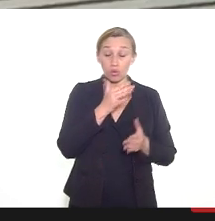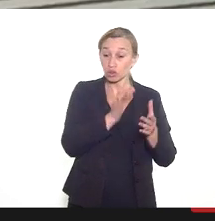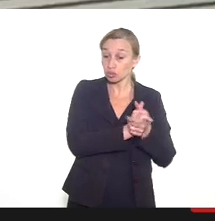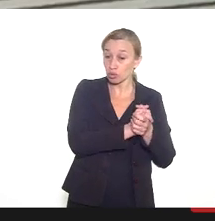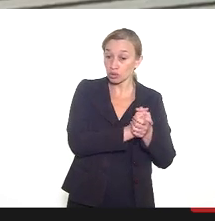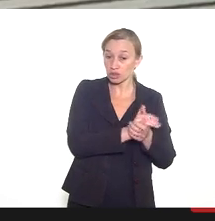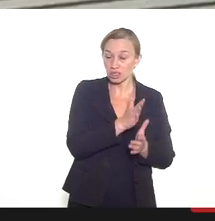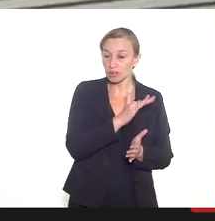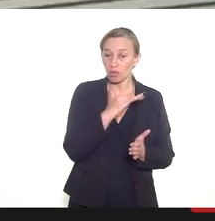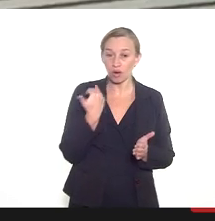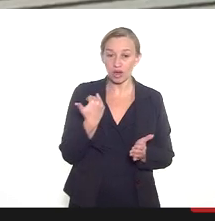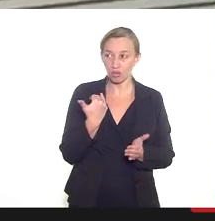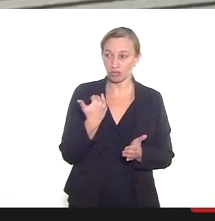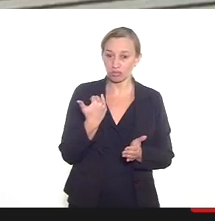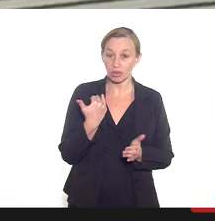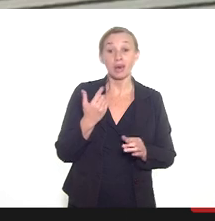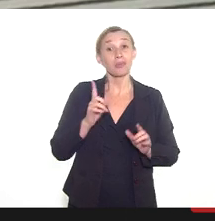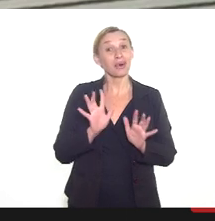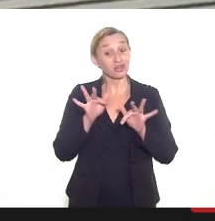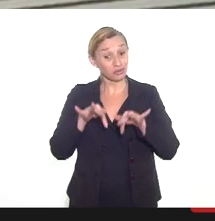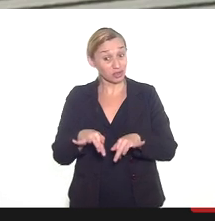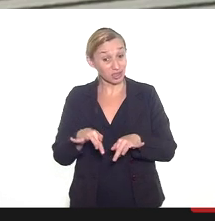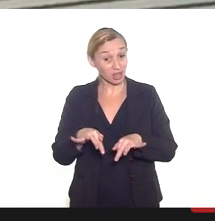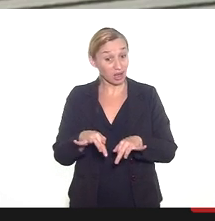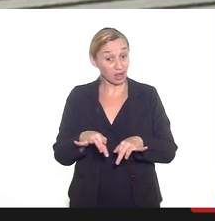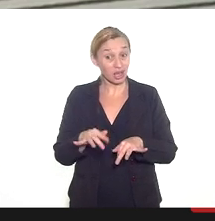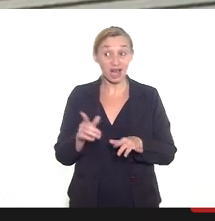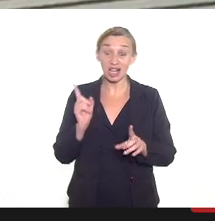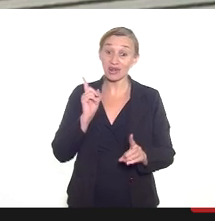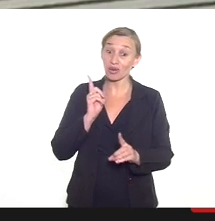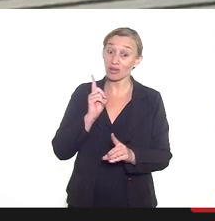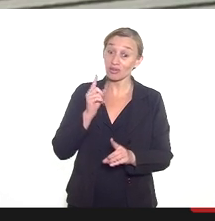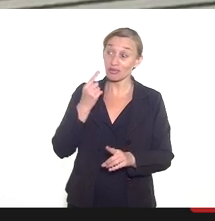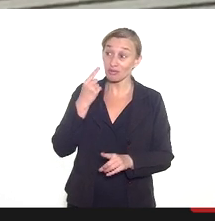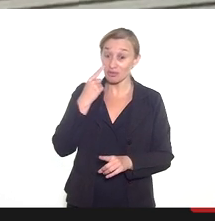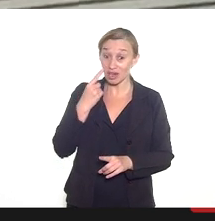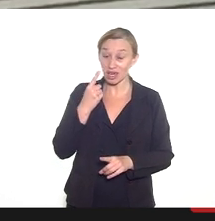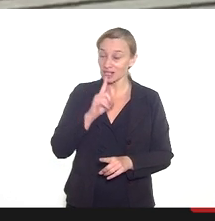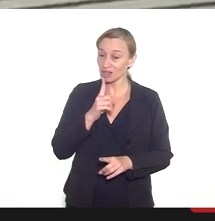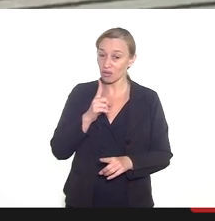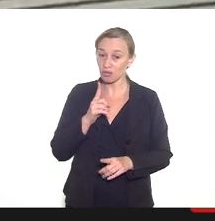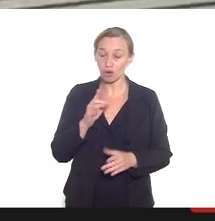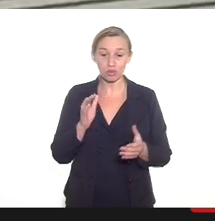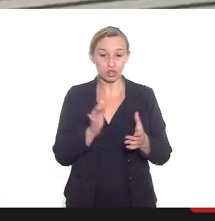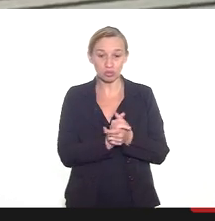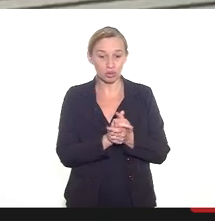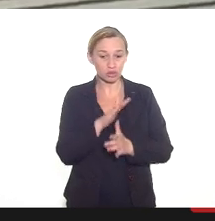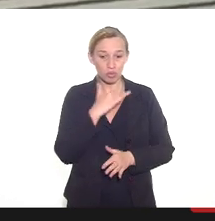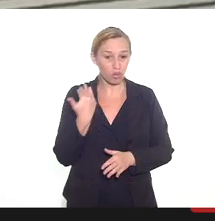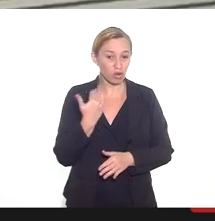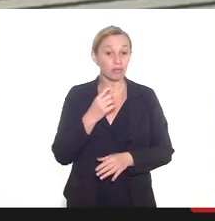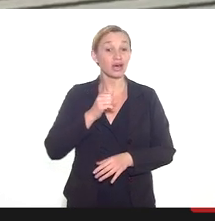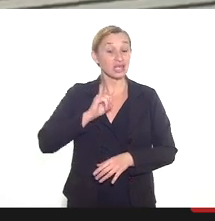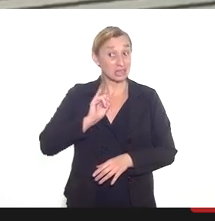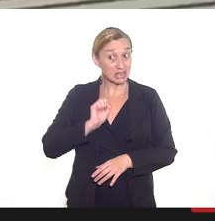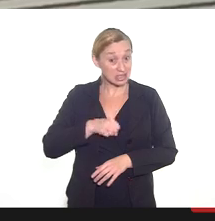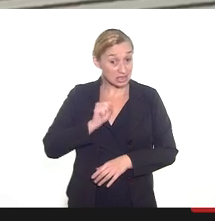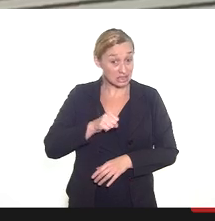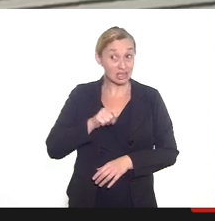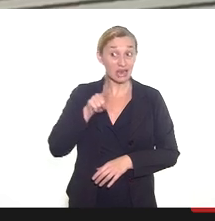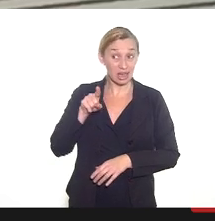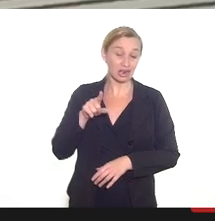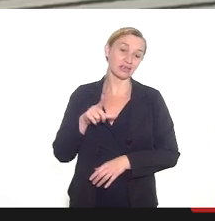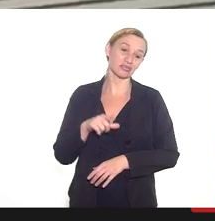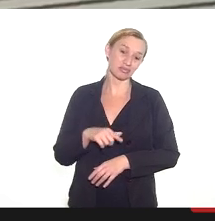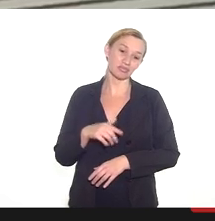literária, né, que eu criei, que no finalzinho é que ela descobre que quem faleceu não foi ele naquele episódio que ele bate a cabeça, mas foi ela